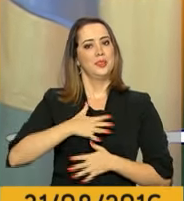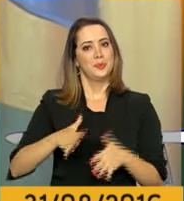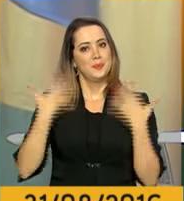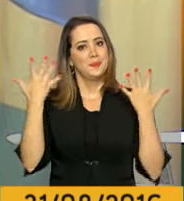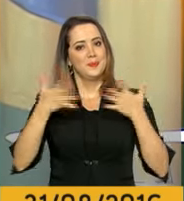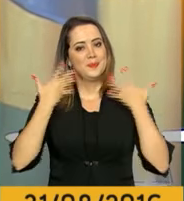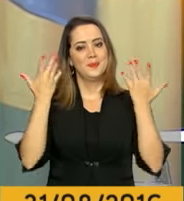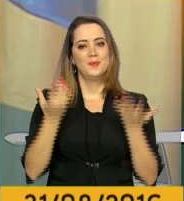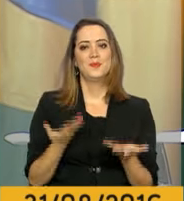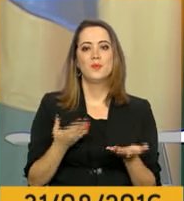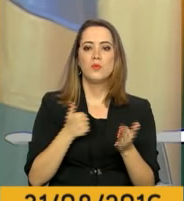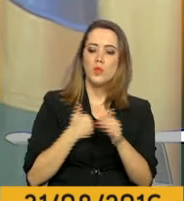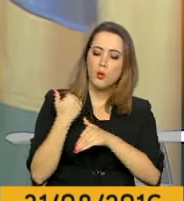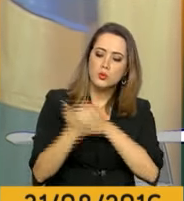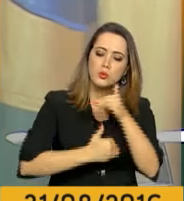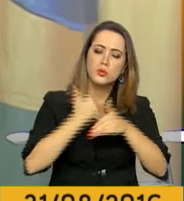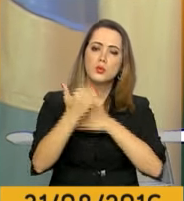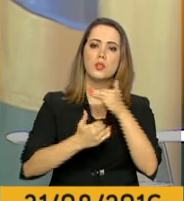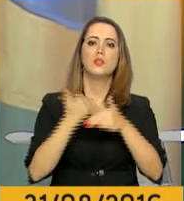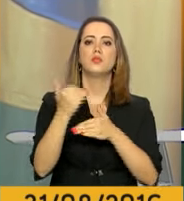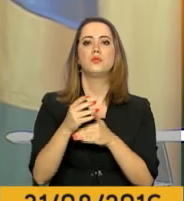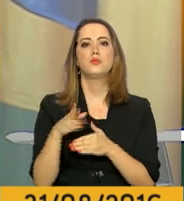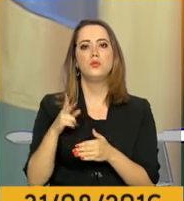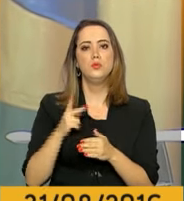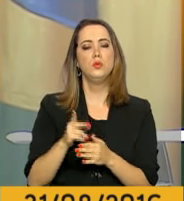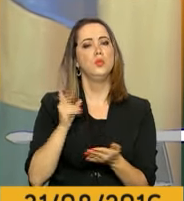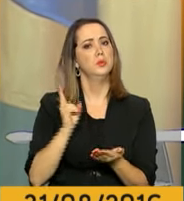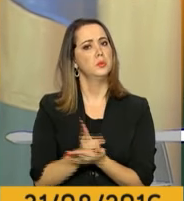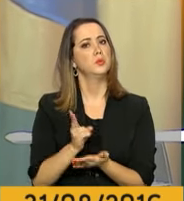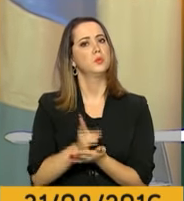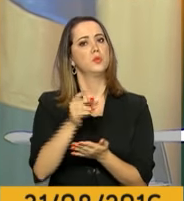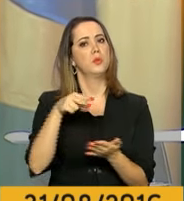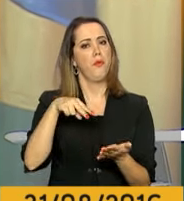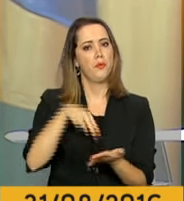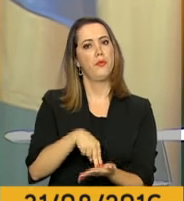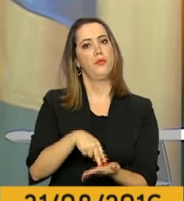ânimo para prosseguir com muita propriedade nestes